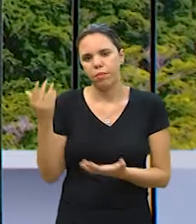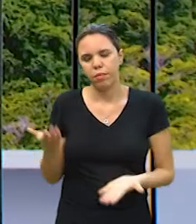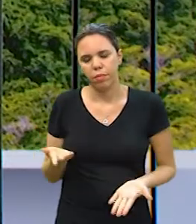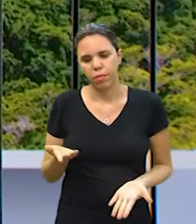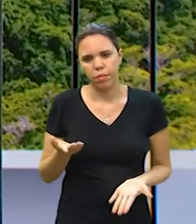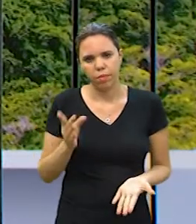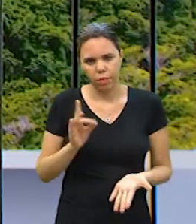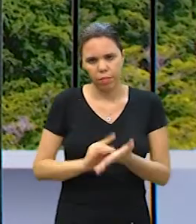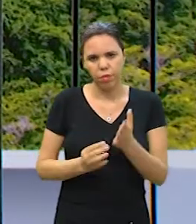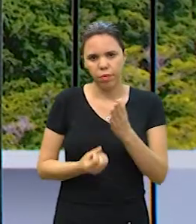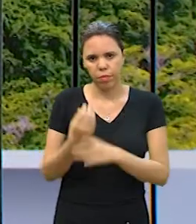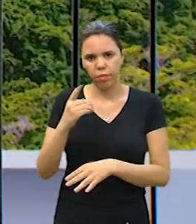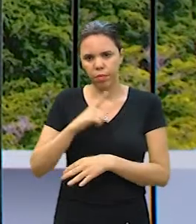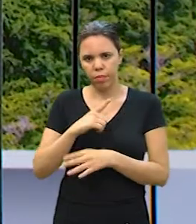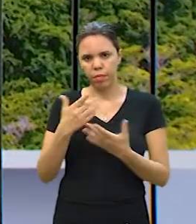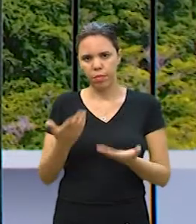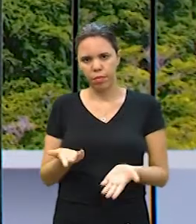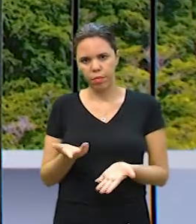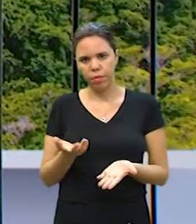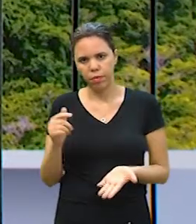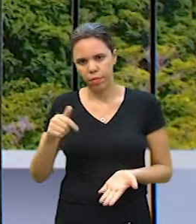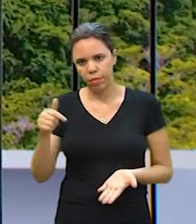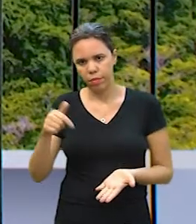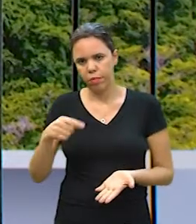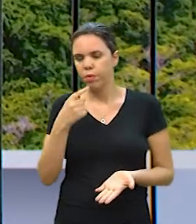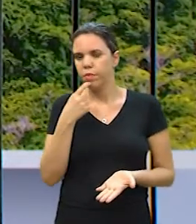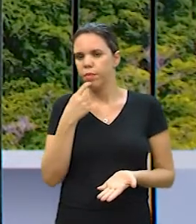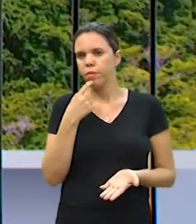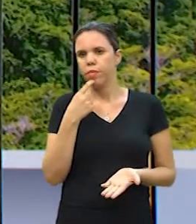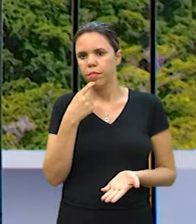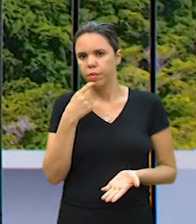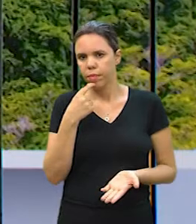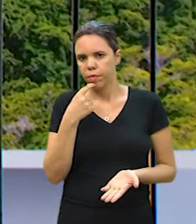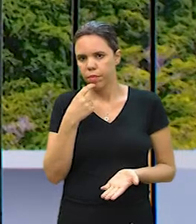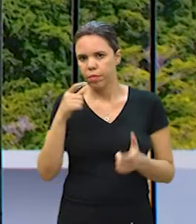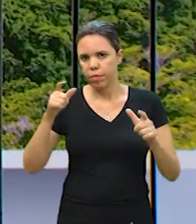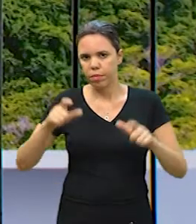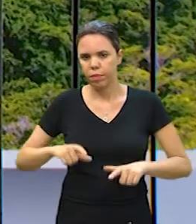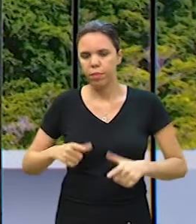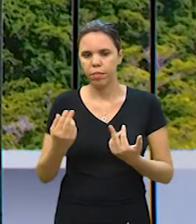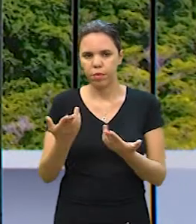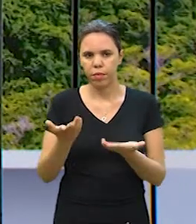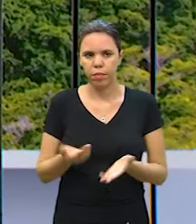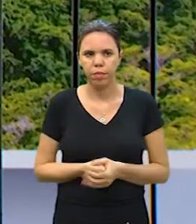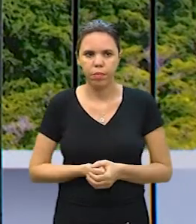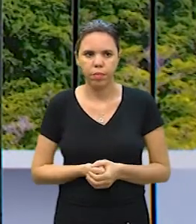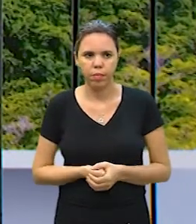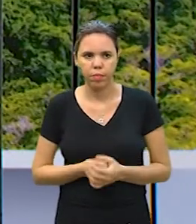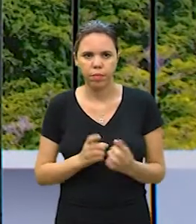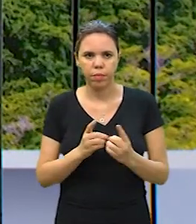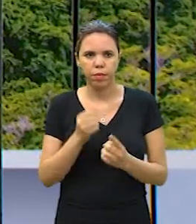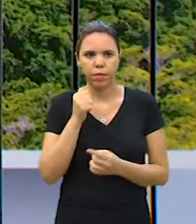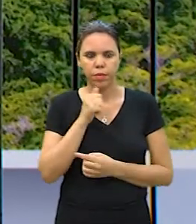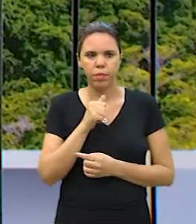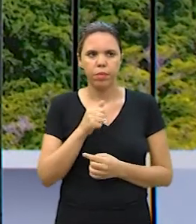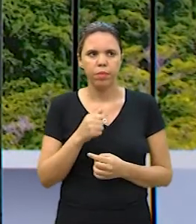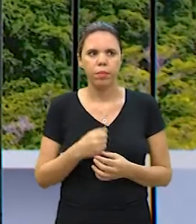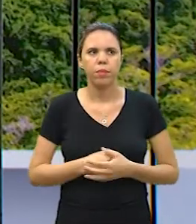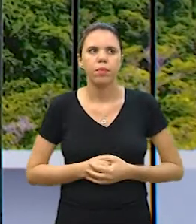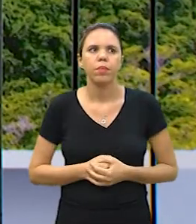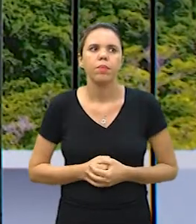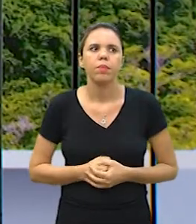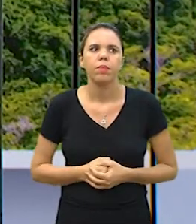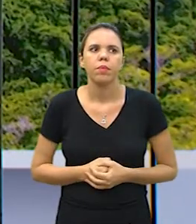ainda que, de fato, nós tenhamos aqui em Campinas um espaço como esse para atender as mulheres na